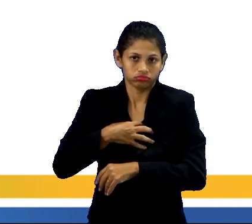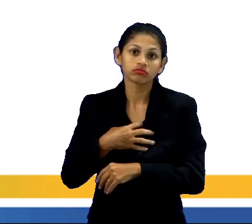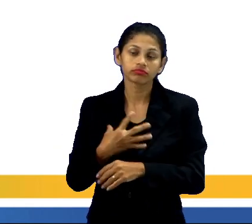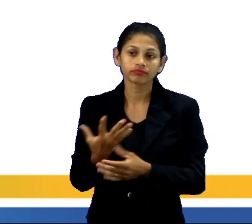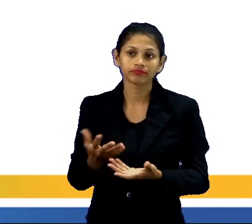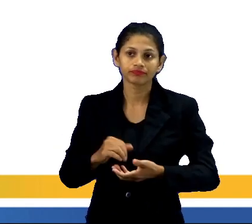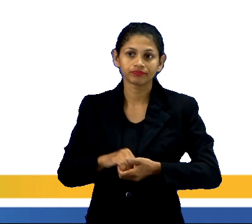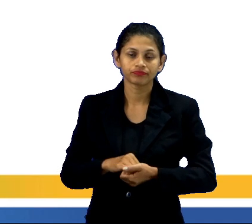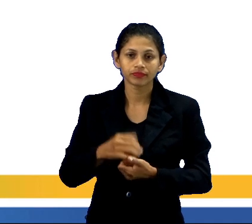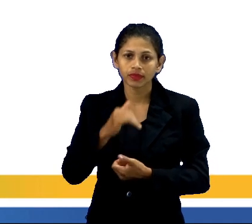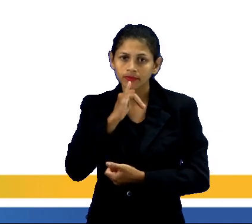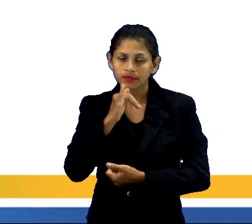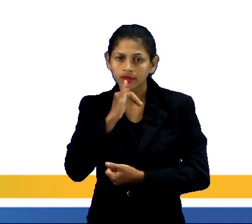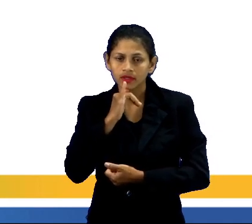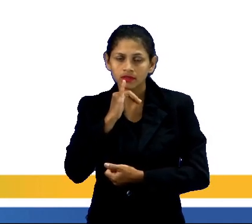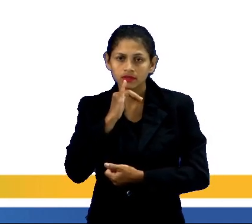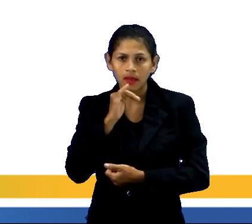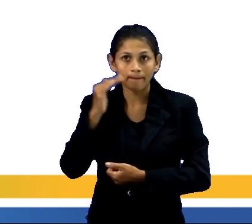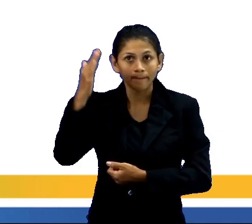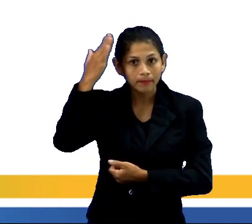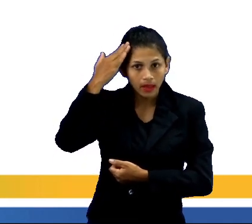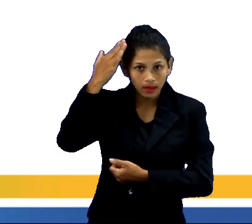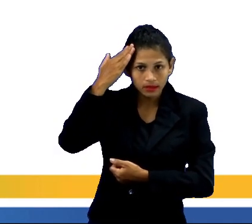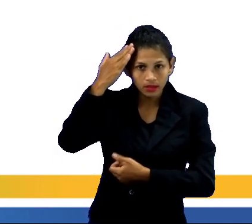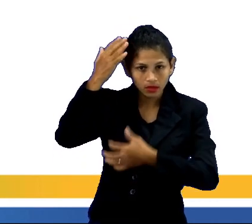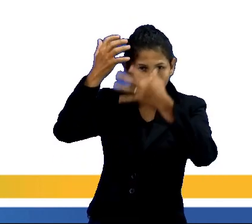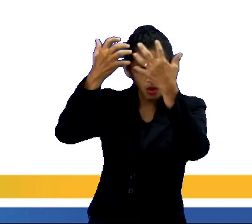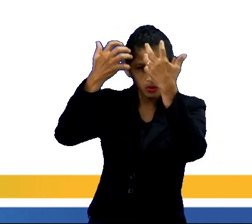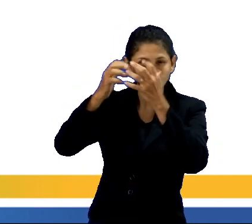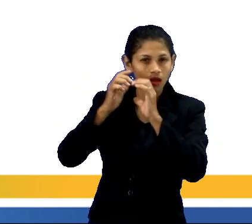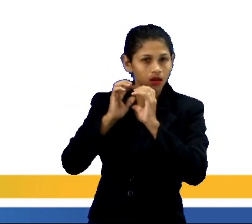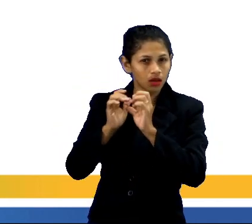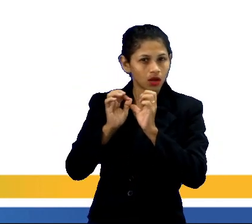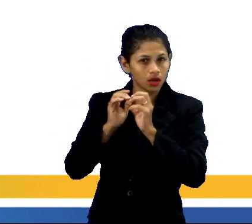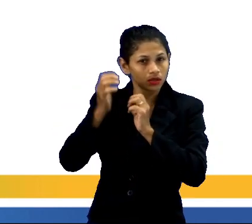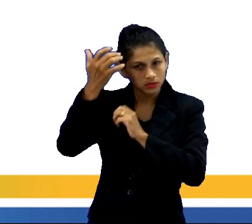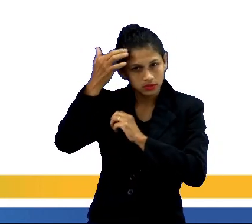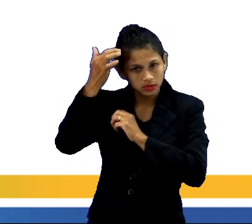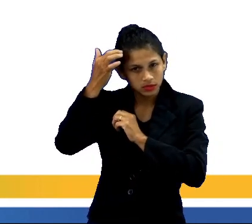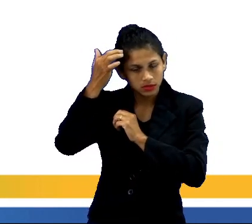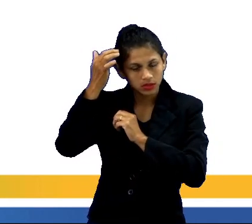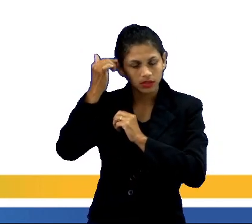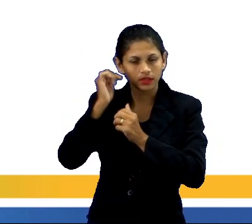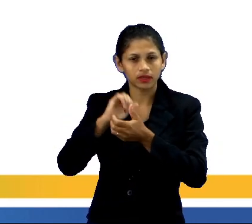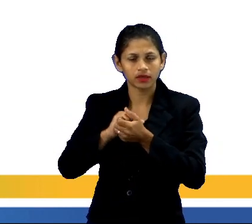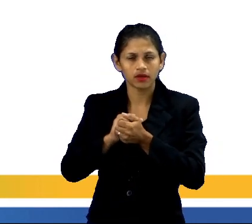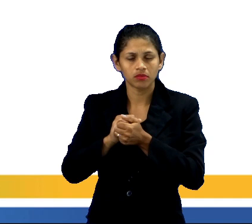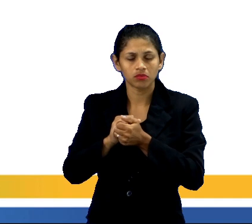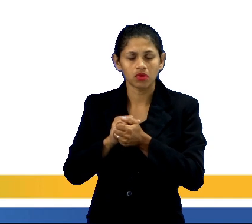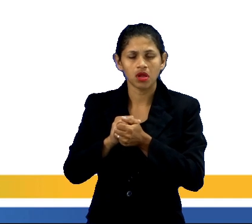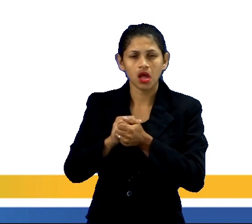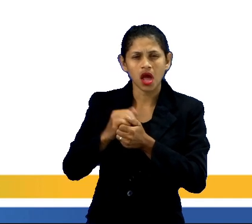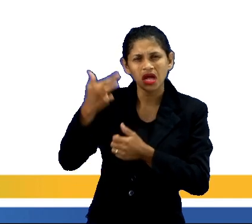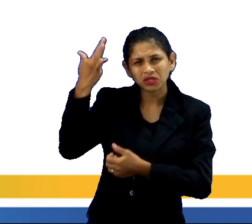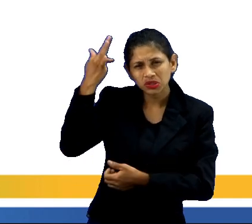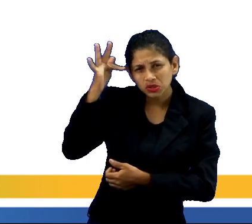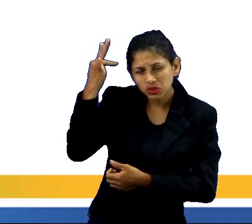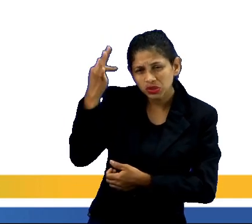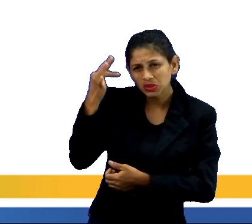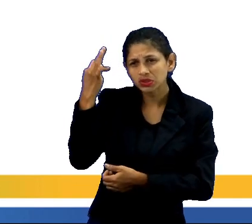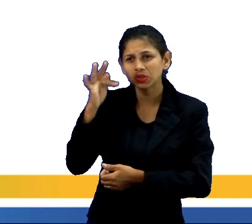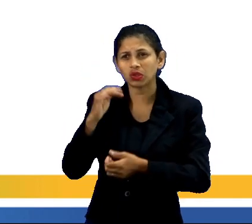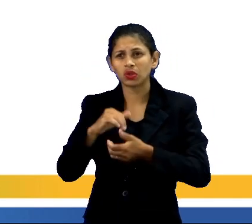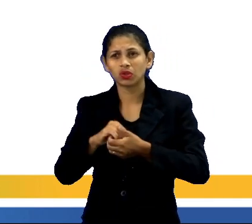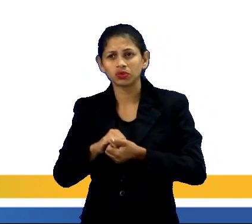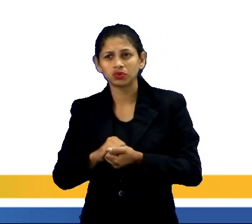exemplo, ali um câncer no cérebro, um tumor no cérebro, ele pode causar dor de cabeça, convulsões e vertigens. Ali